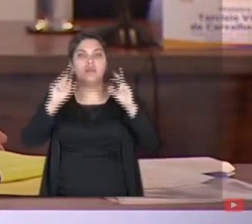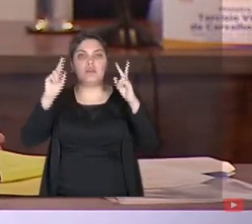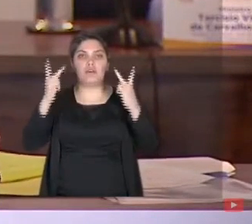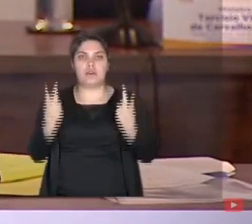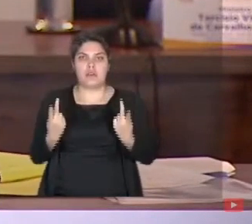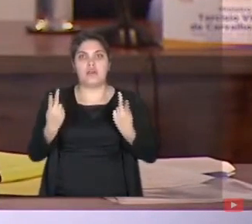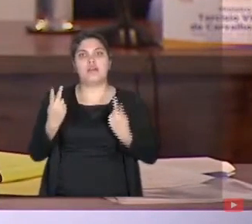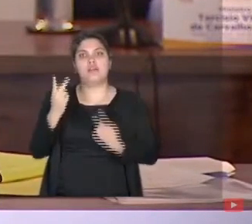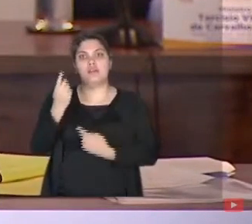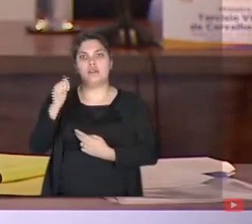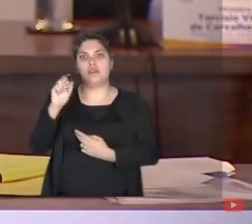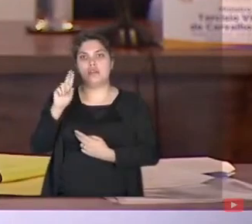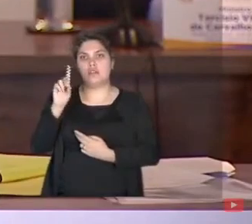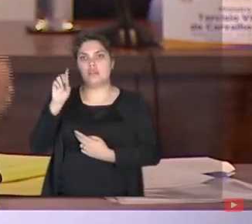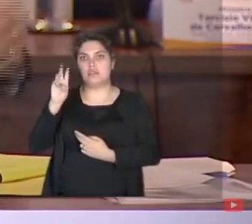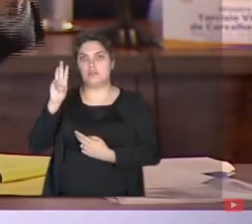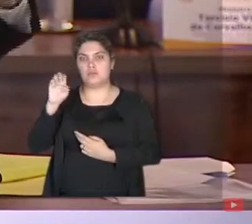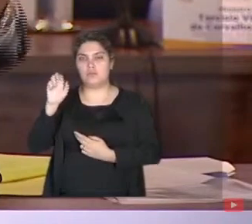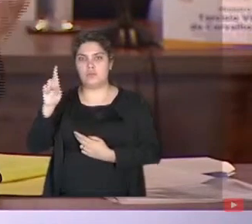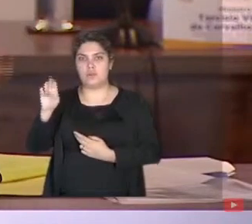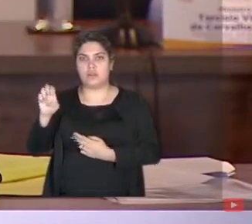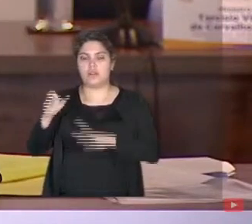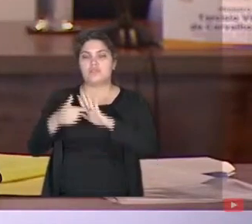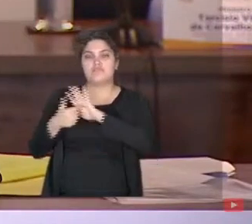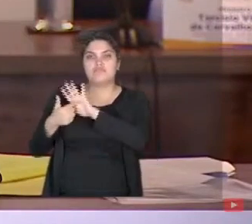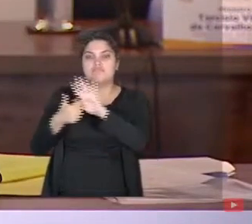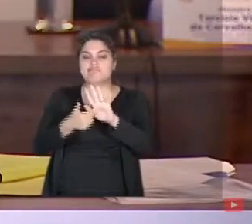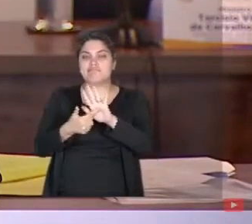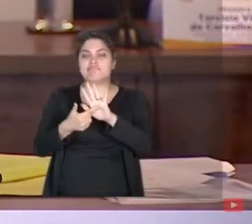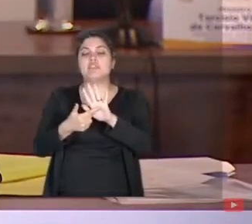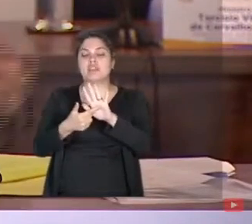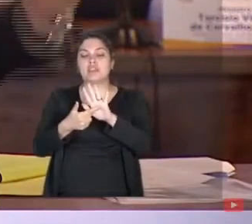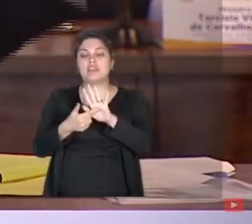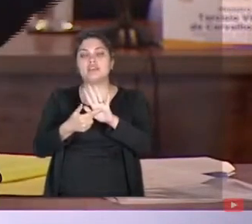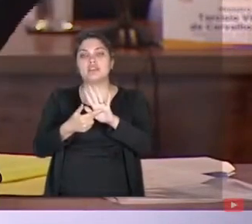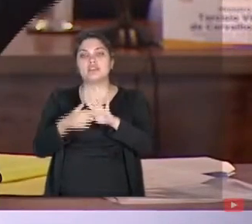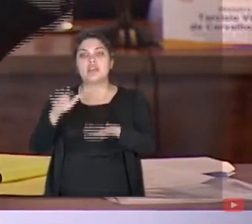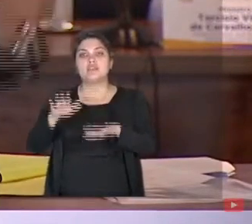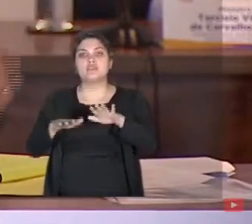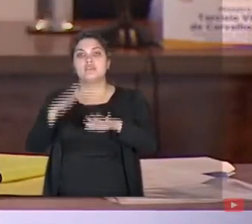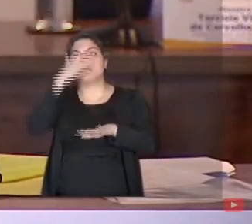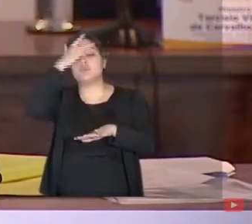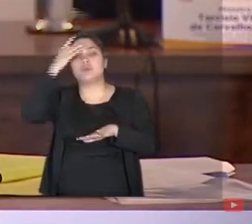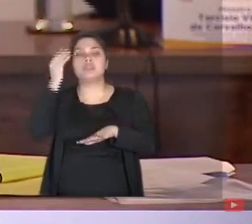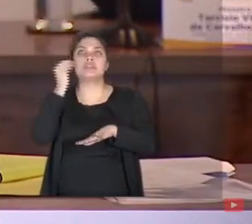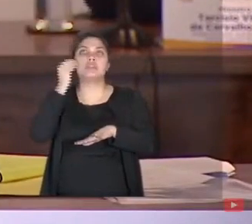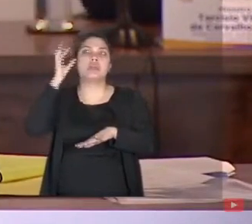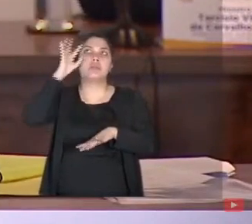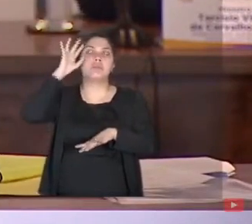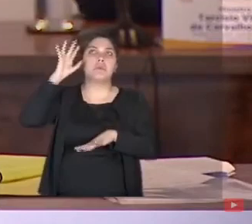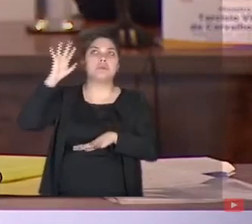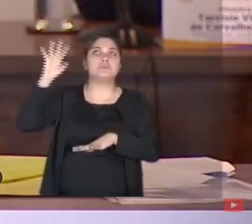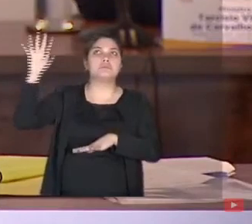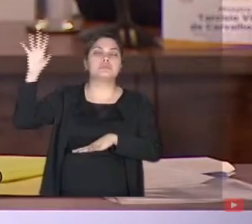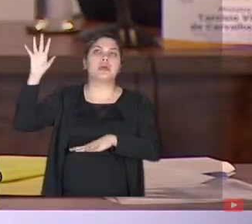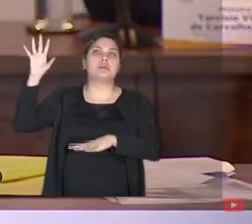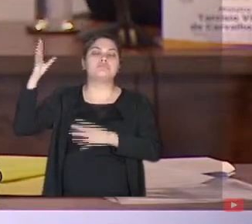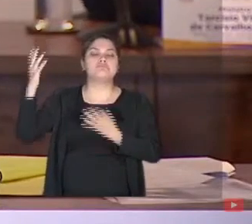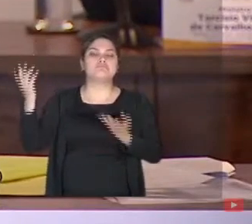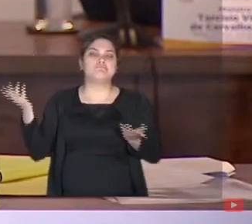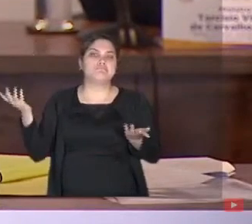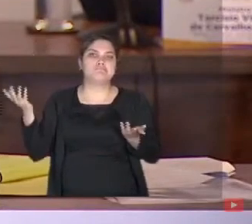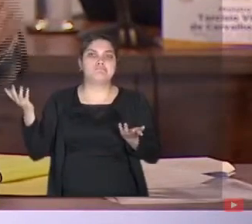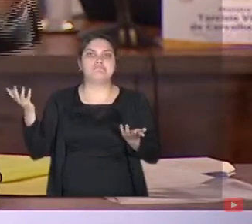que apareceu e que, enfim, leva as pessoas a tentarem imaginar,